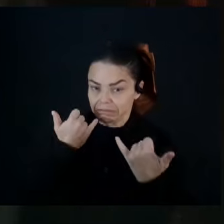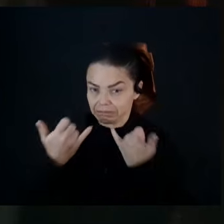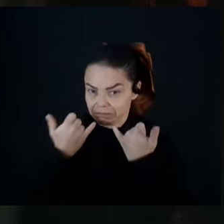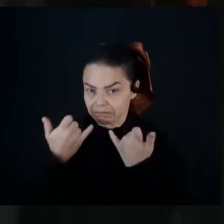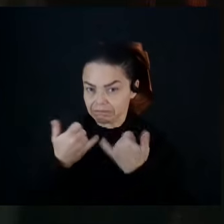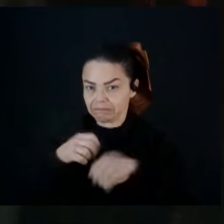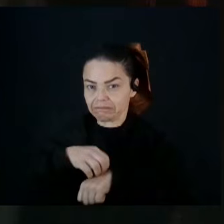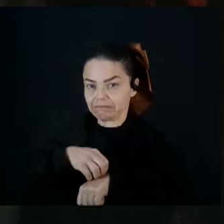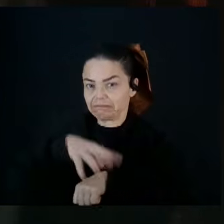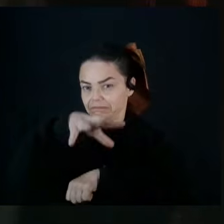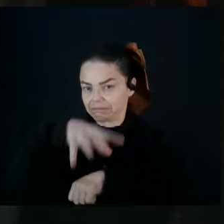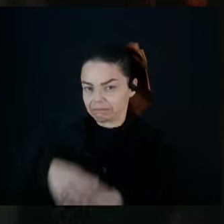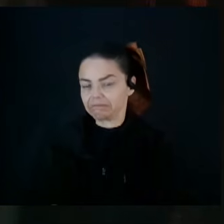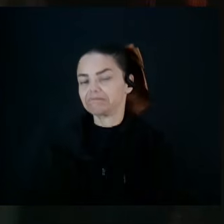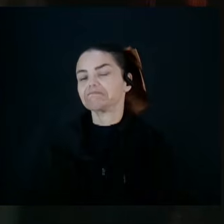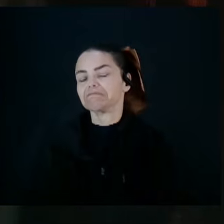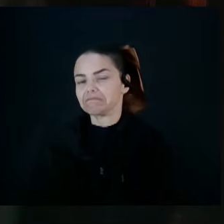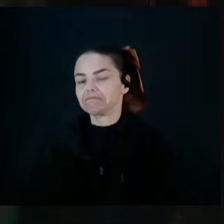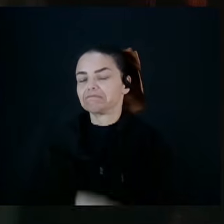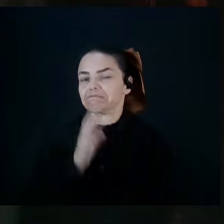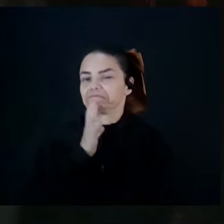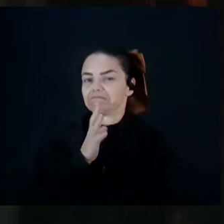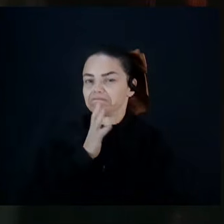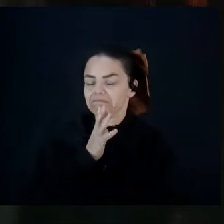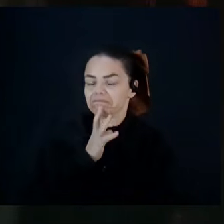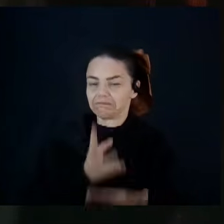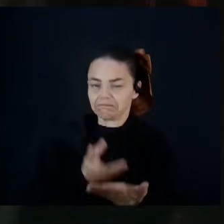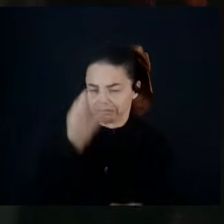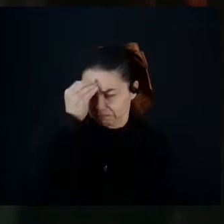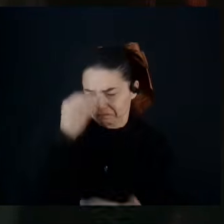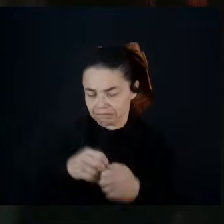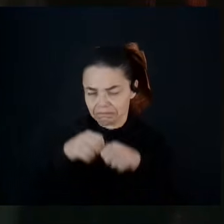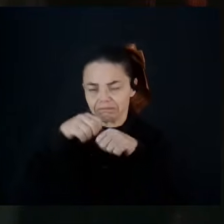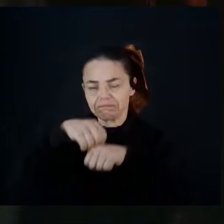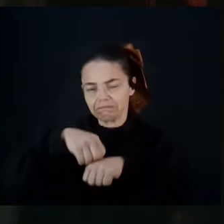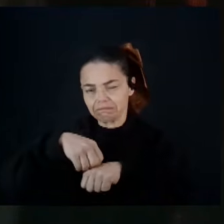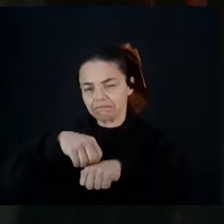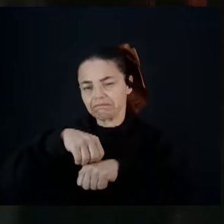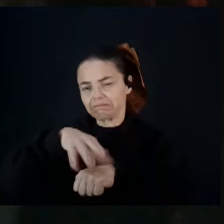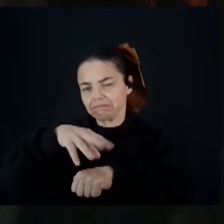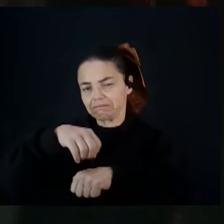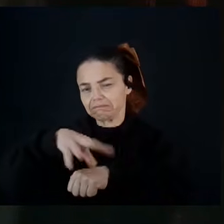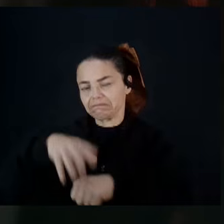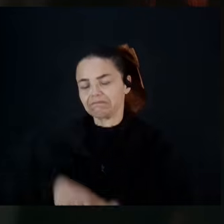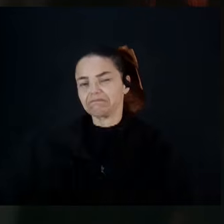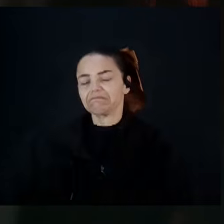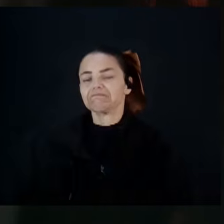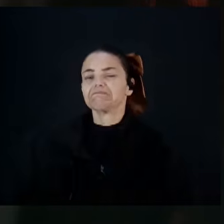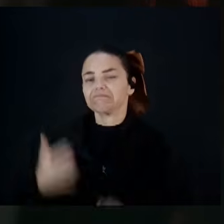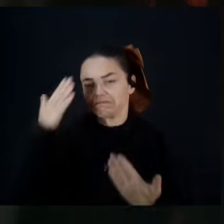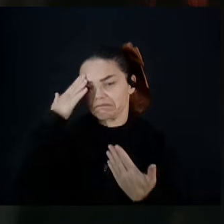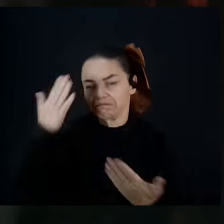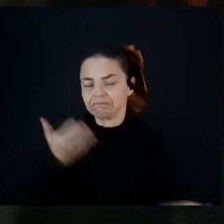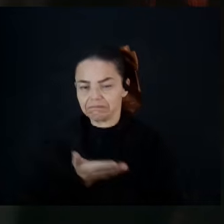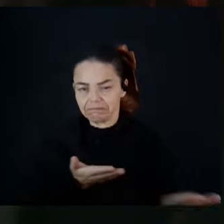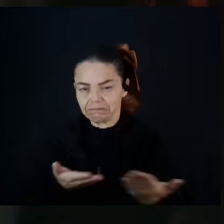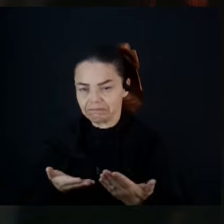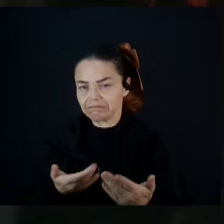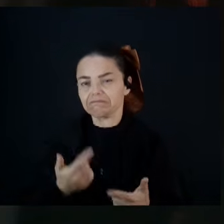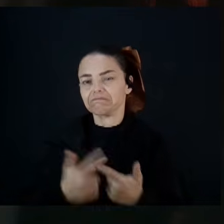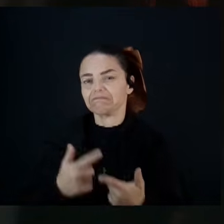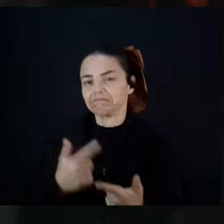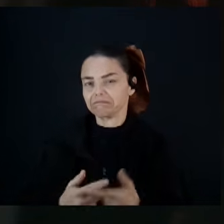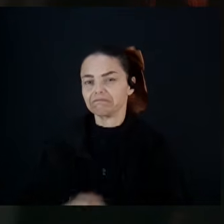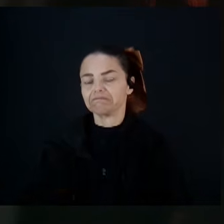passada adiante, o conhecimento que vocês têm, vocês compartilham com a gente e a gente é super grato de recebê-las, porque